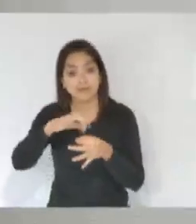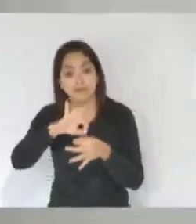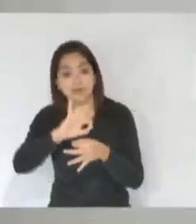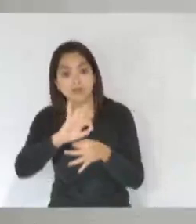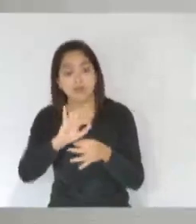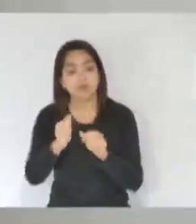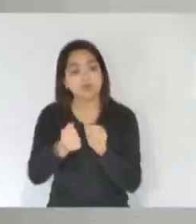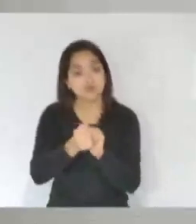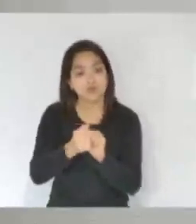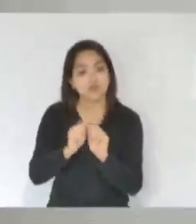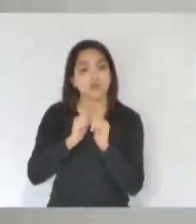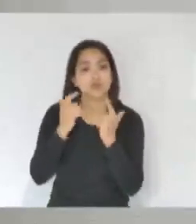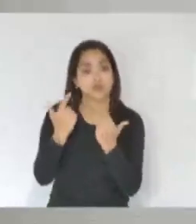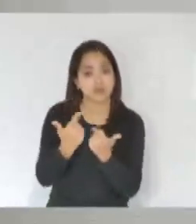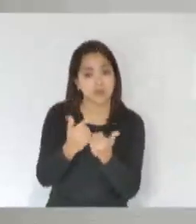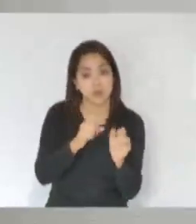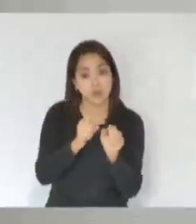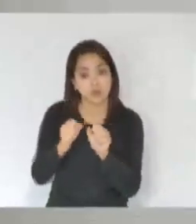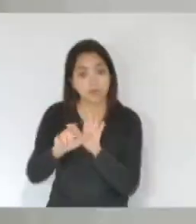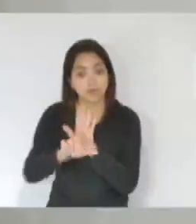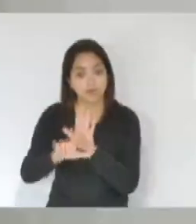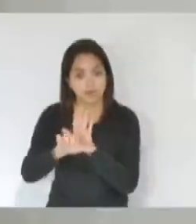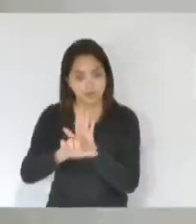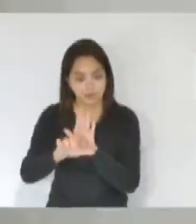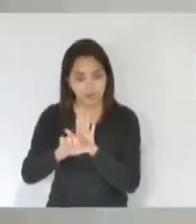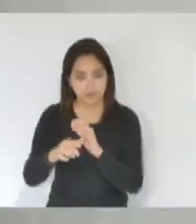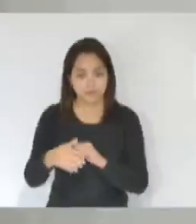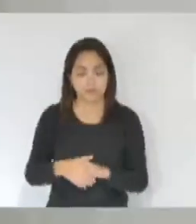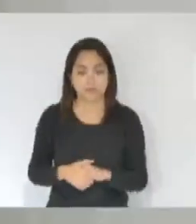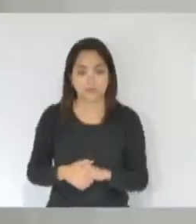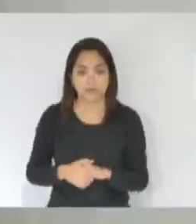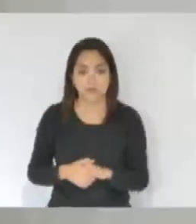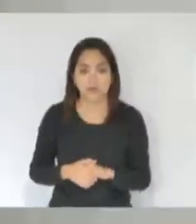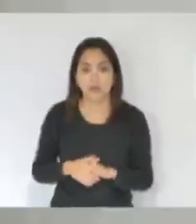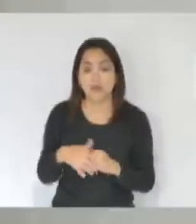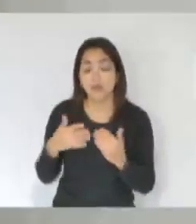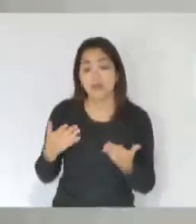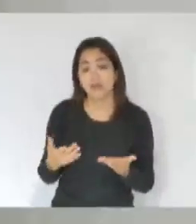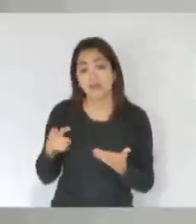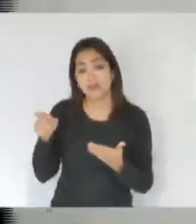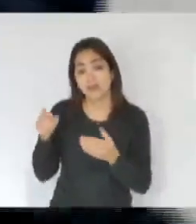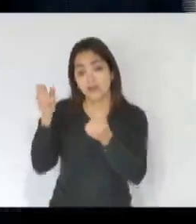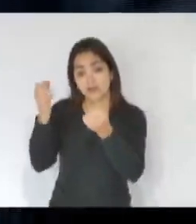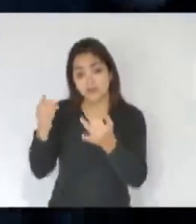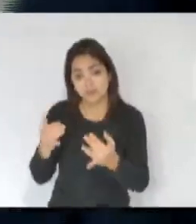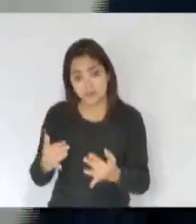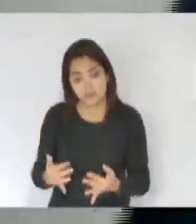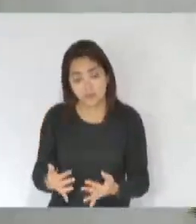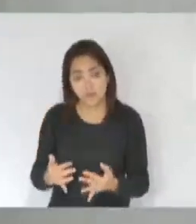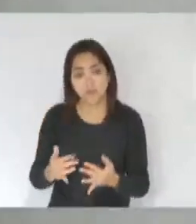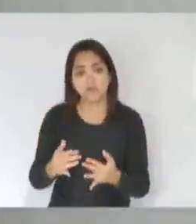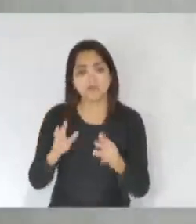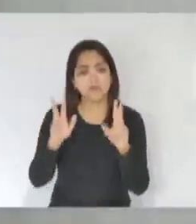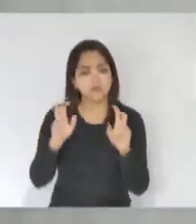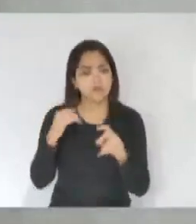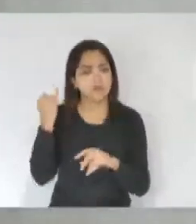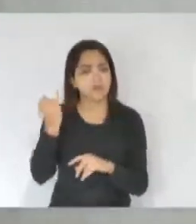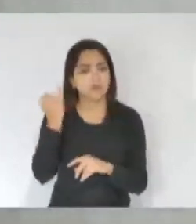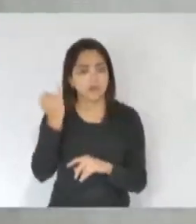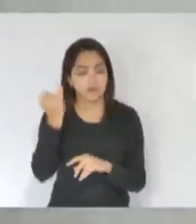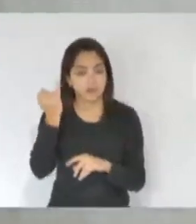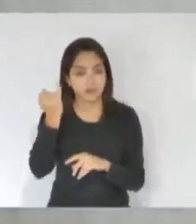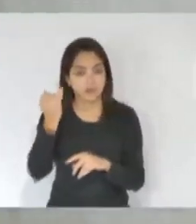Assembleia Legislativa, com o Poder Legislativo catarinense. E ele tocou num assunto extremamente importante, e